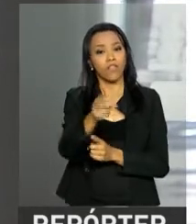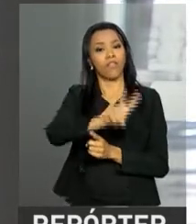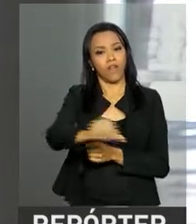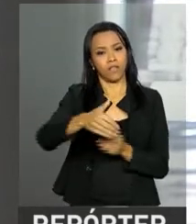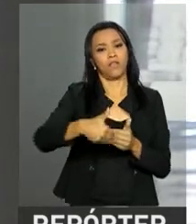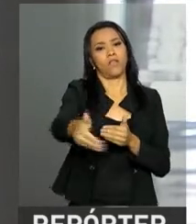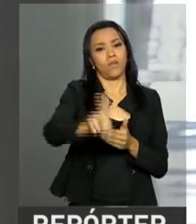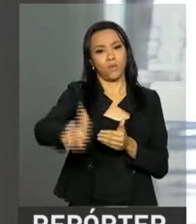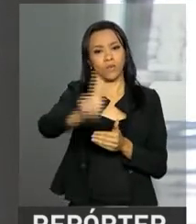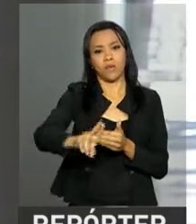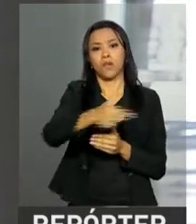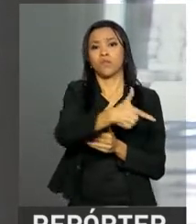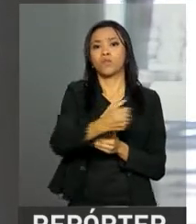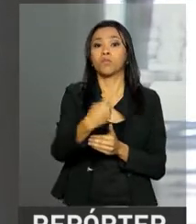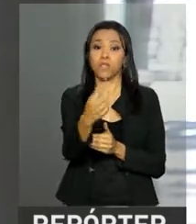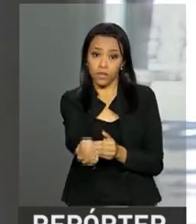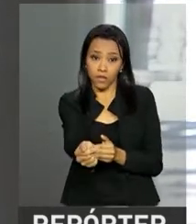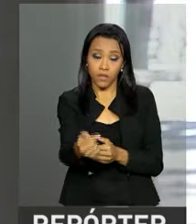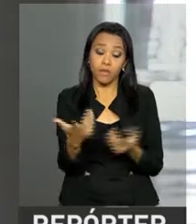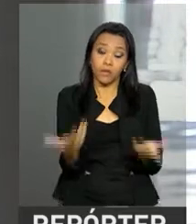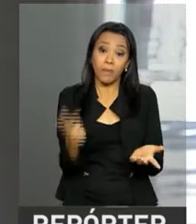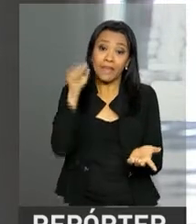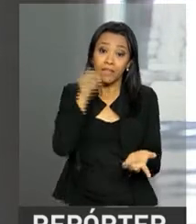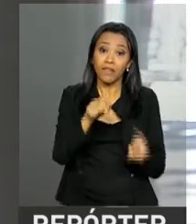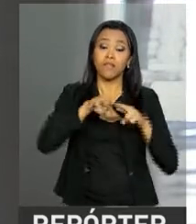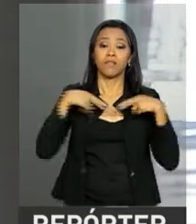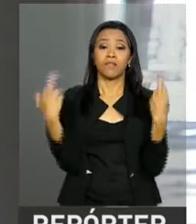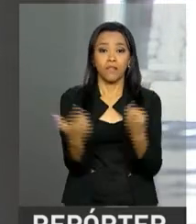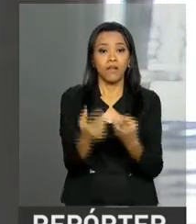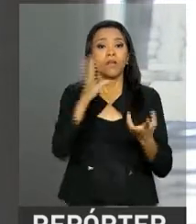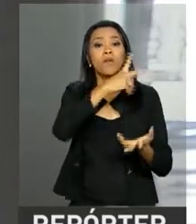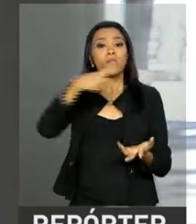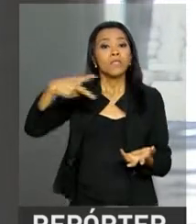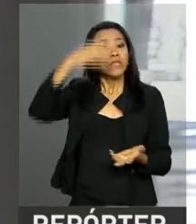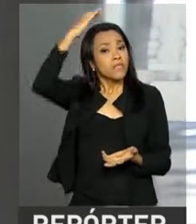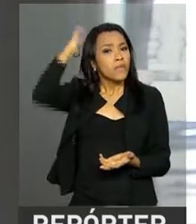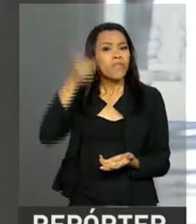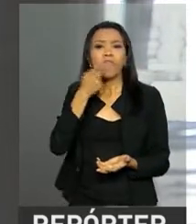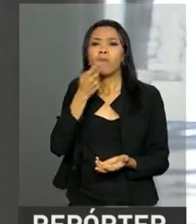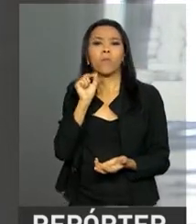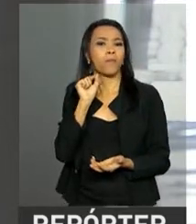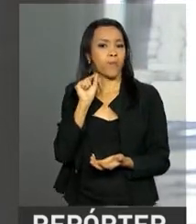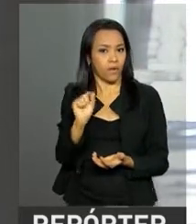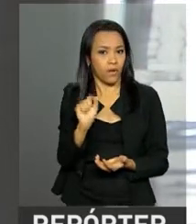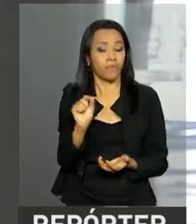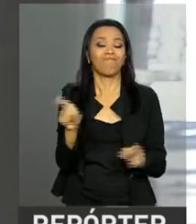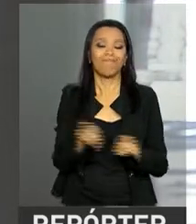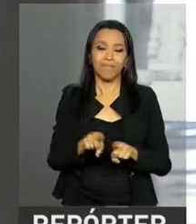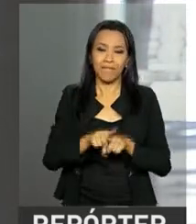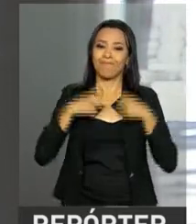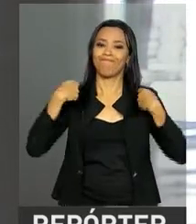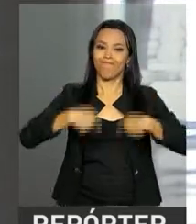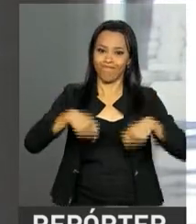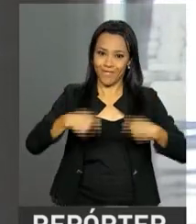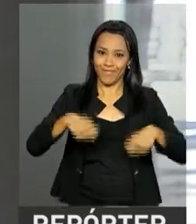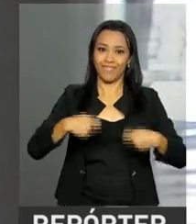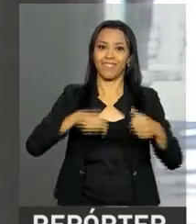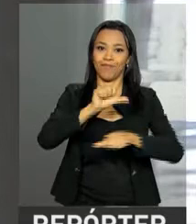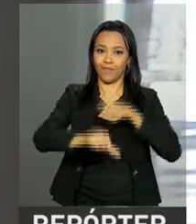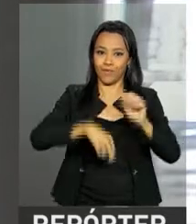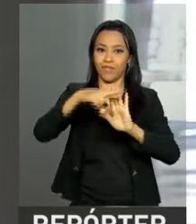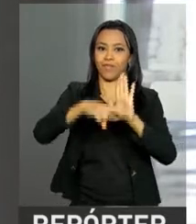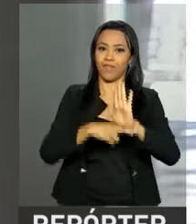em 2017. Durante a reunião, o presidente Michel Temer falou também sobre a necessidade da reforma